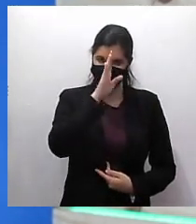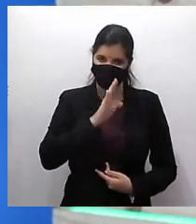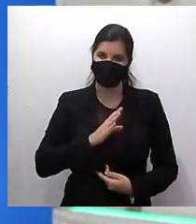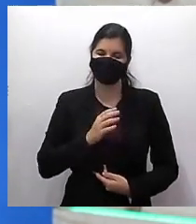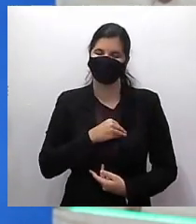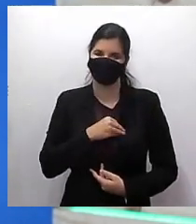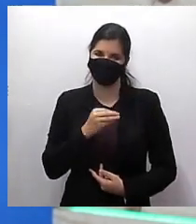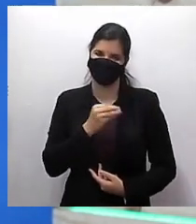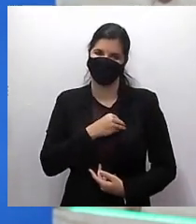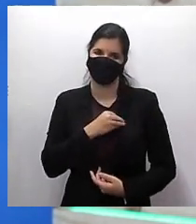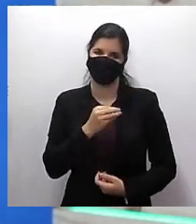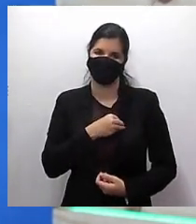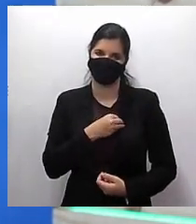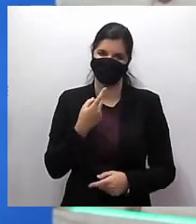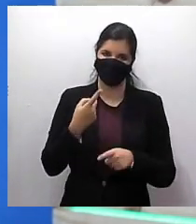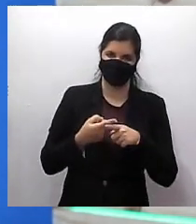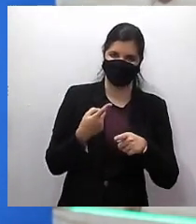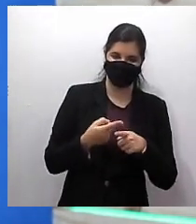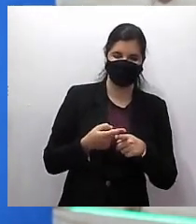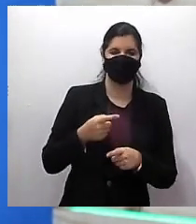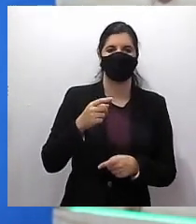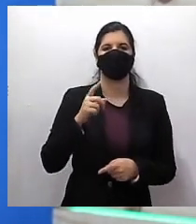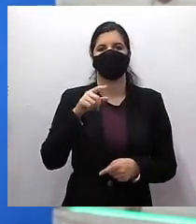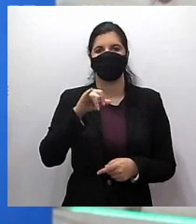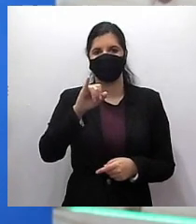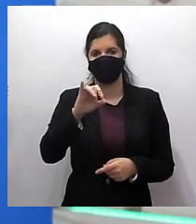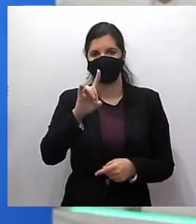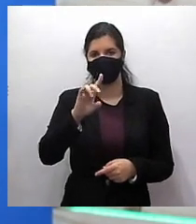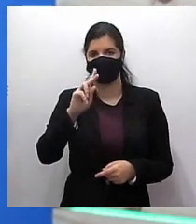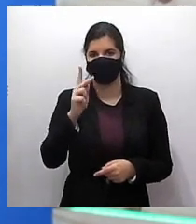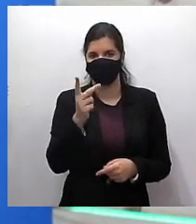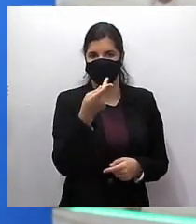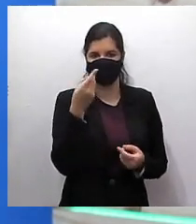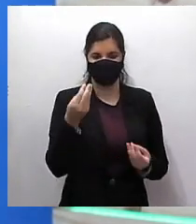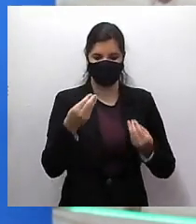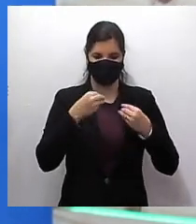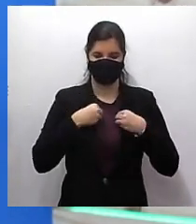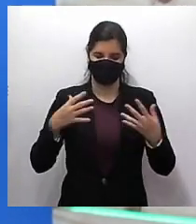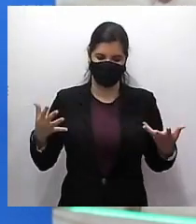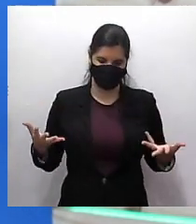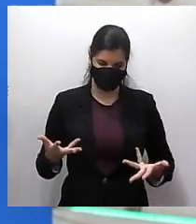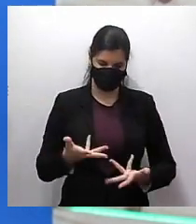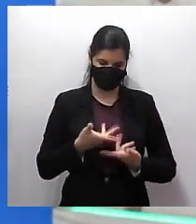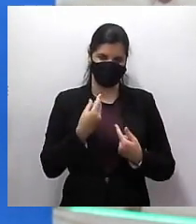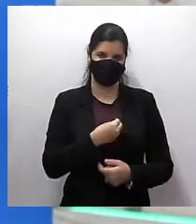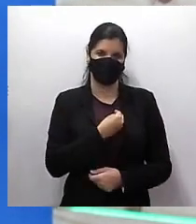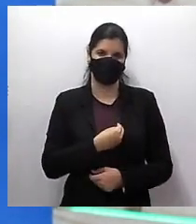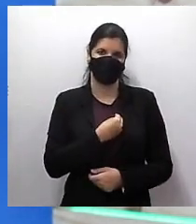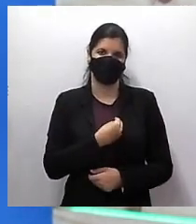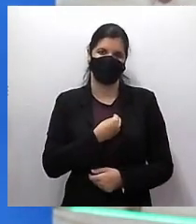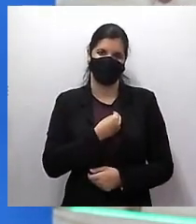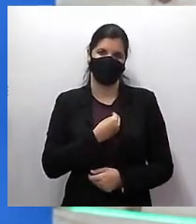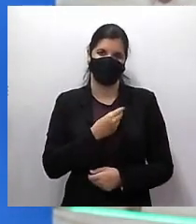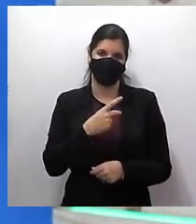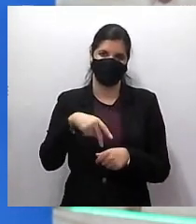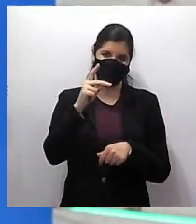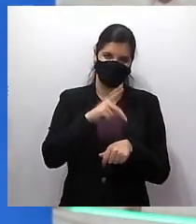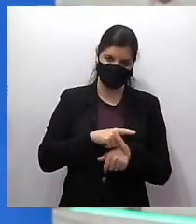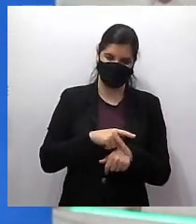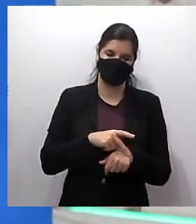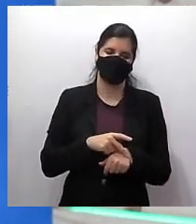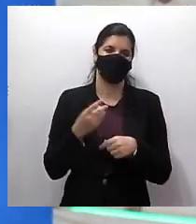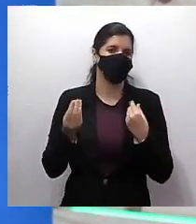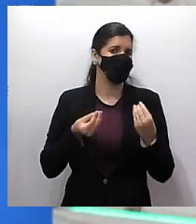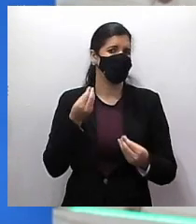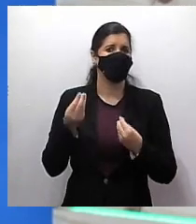tá? O IDH, ele dá pra gente a condição de qualidade de vida da população daquele país. Como é